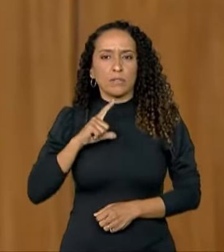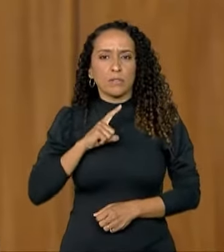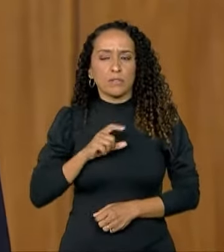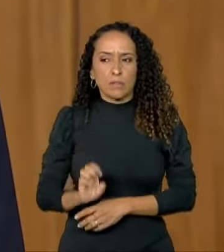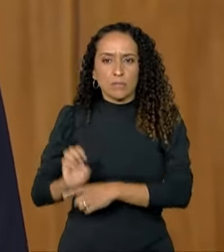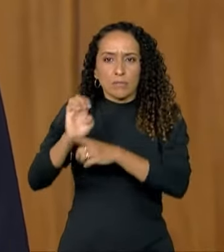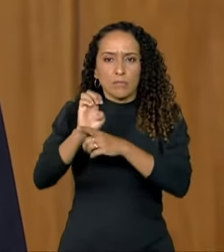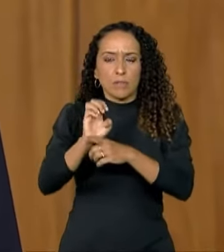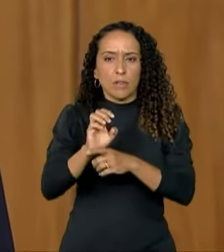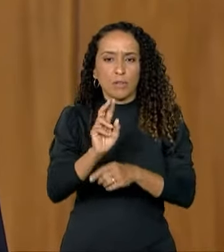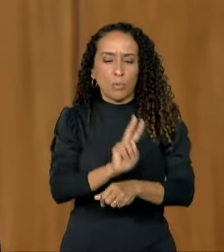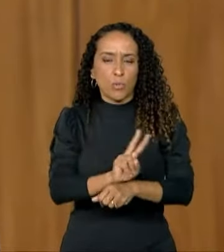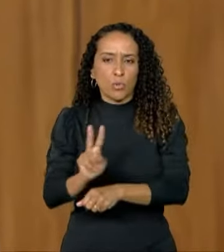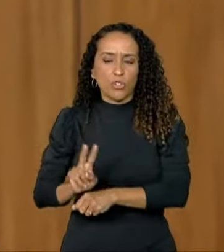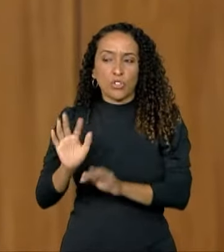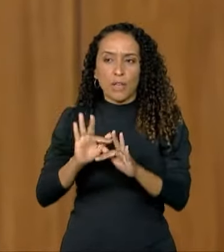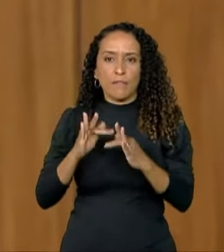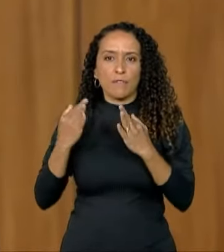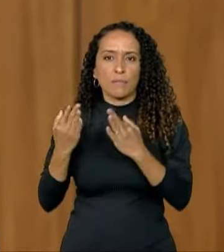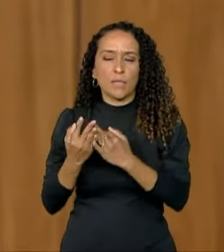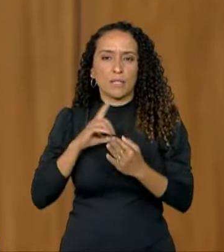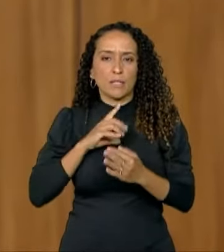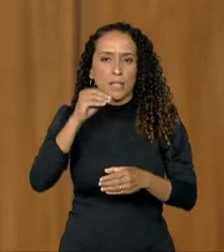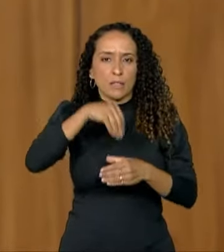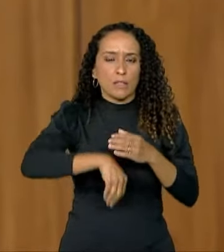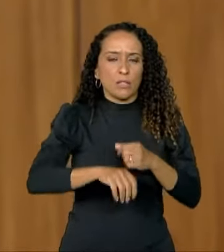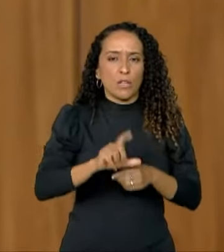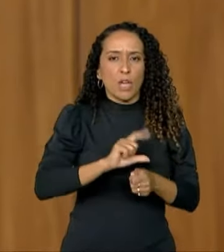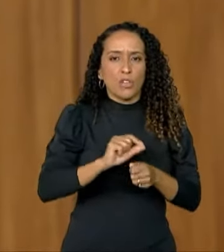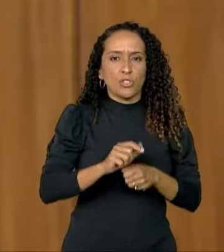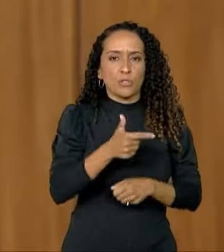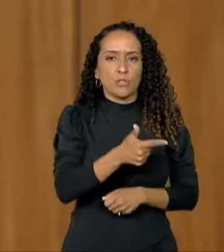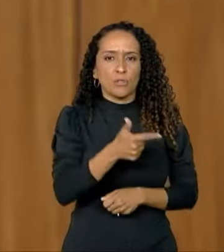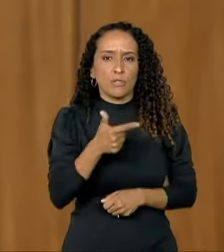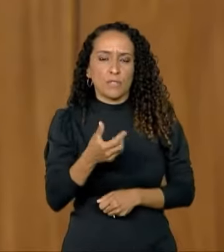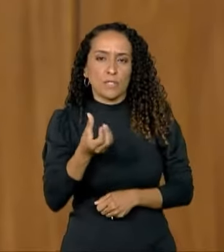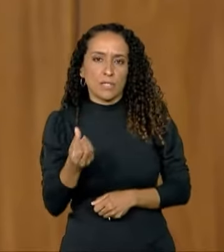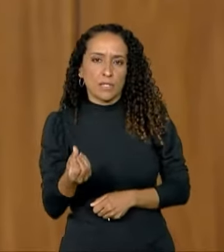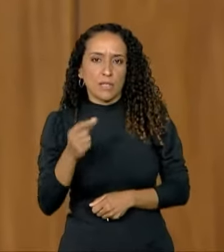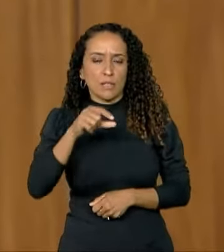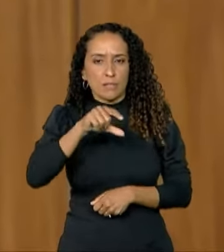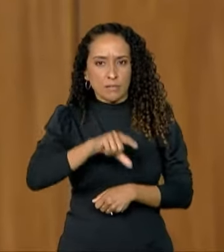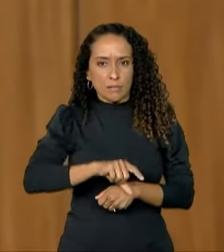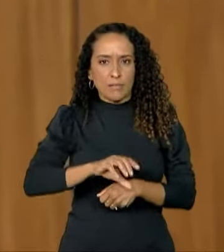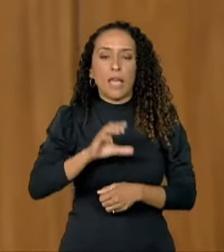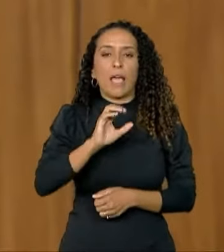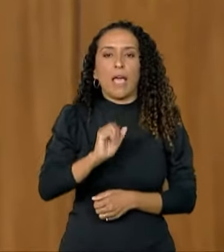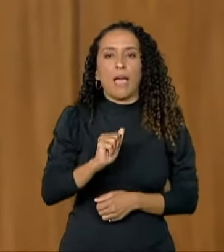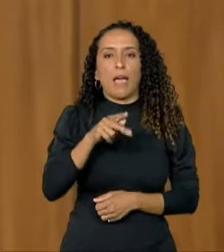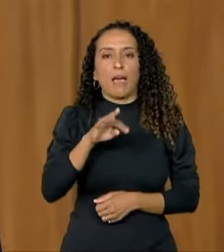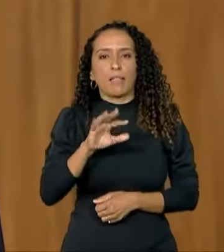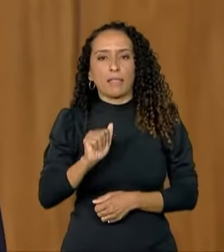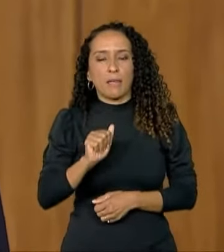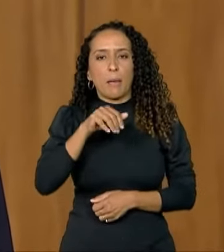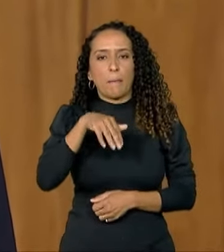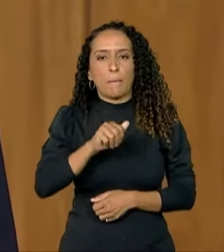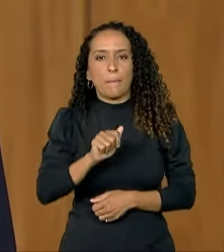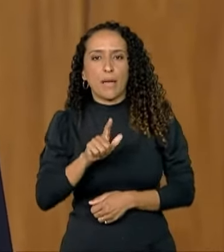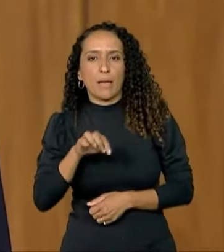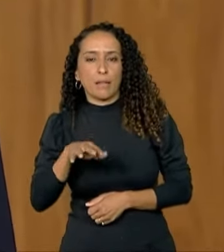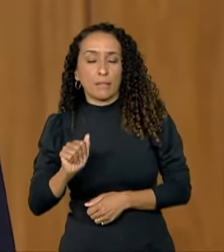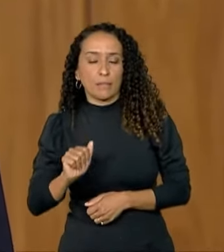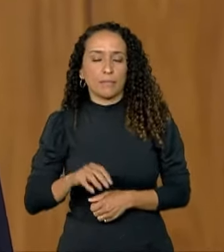proteger a família, que se encontra no artigo 226 da nossa Carta Magna.